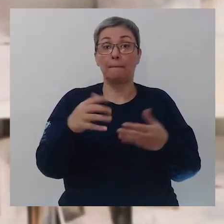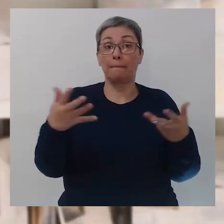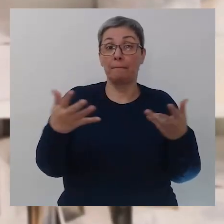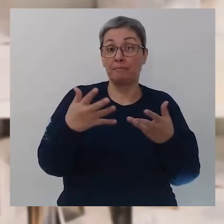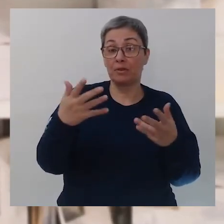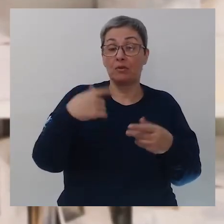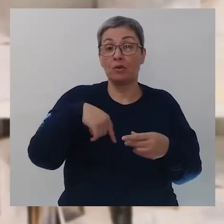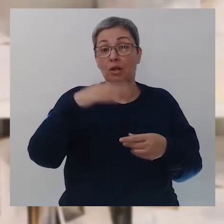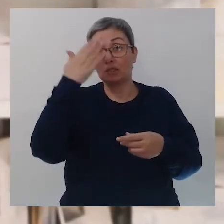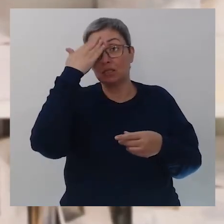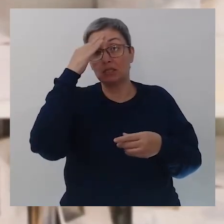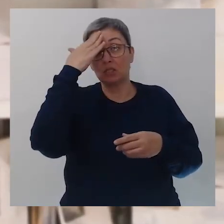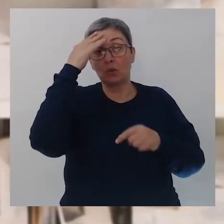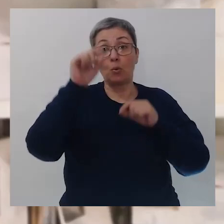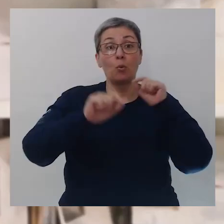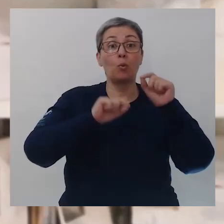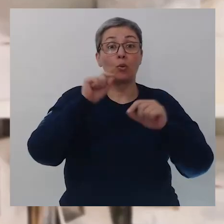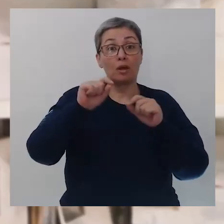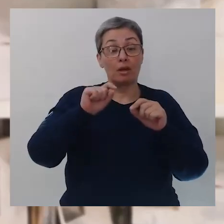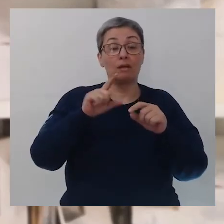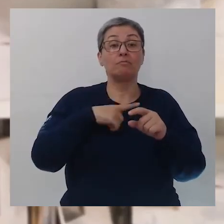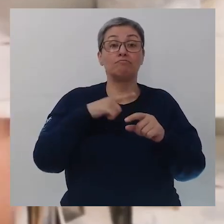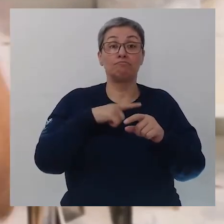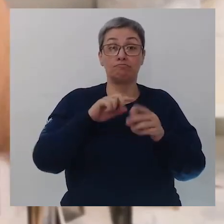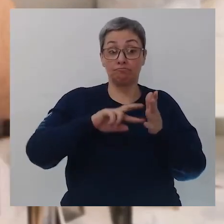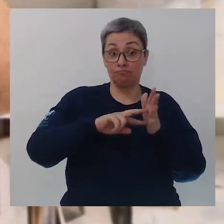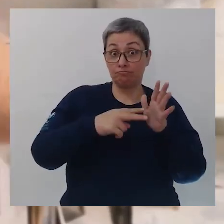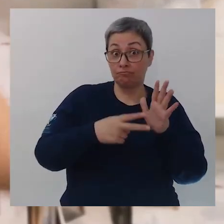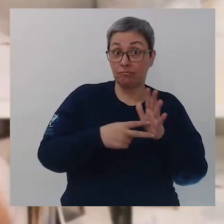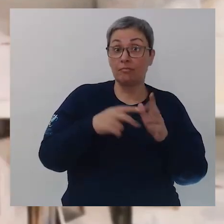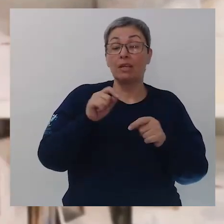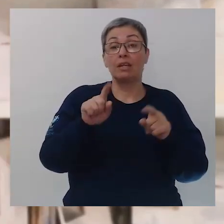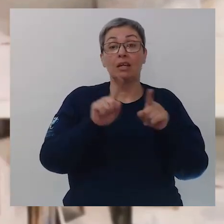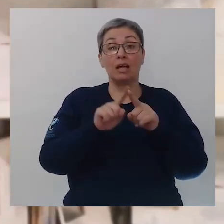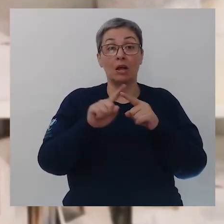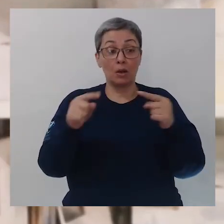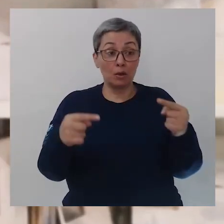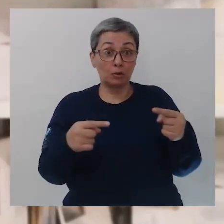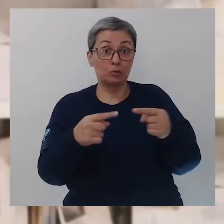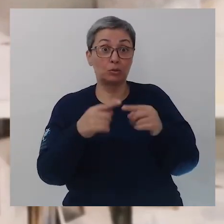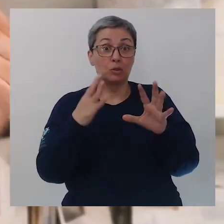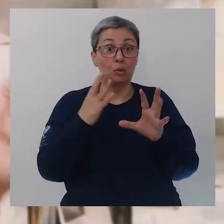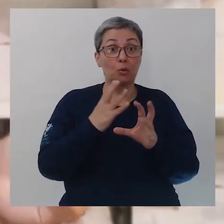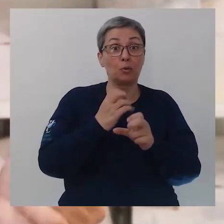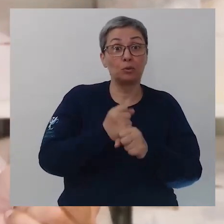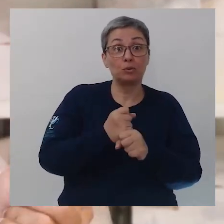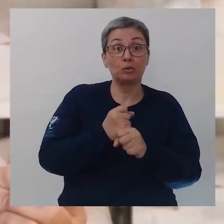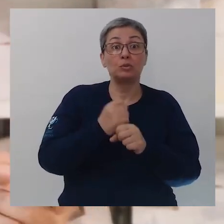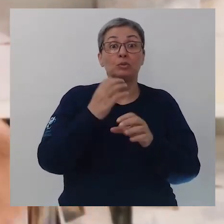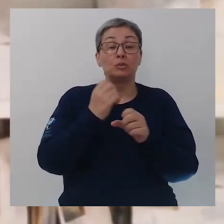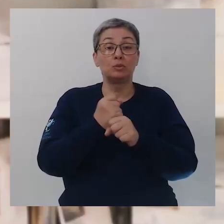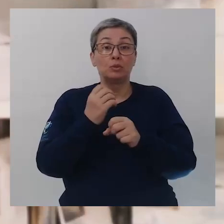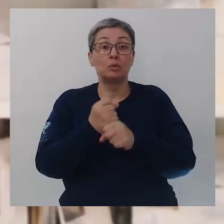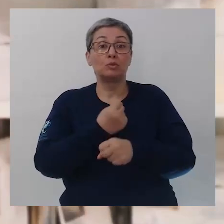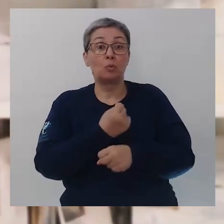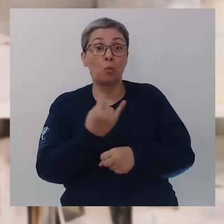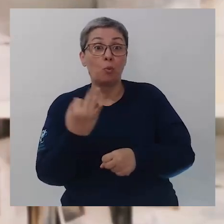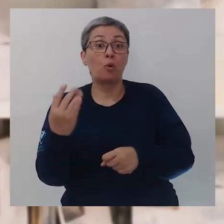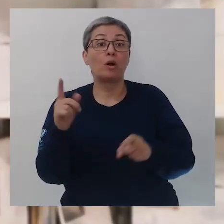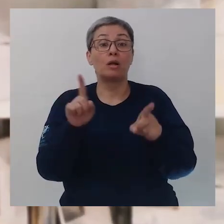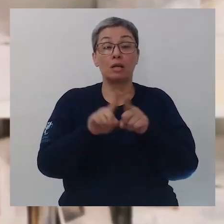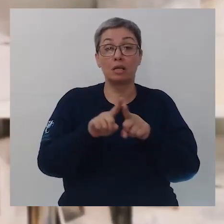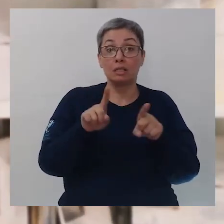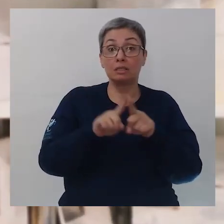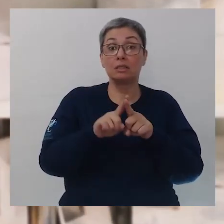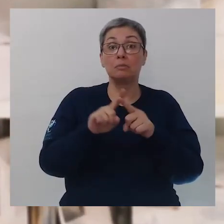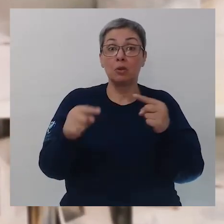agora que você entendeu o que é estatística, né, que a estatística está ligada à coleta de dados e que também